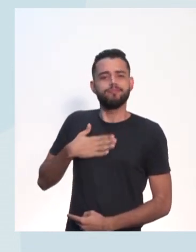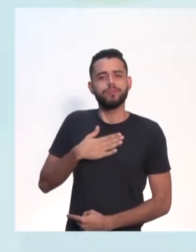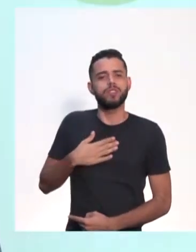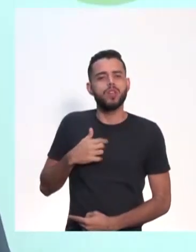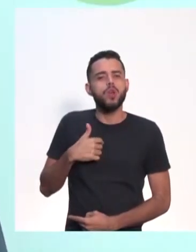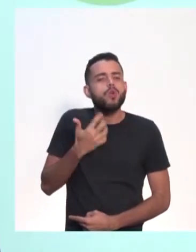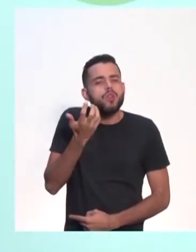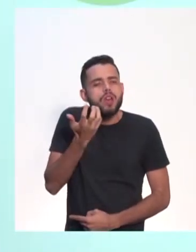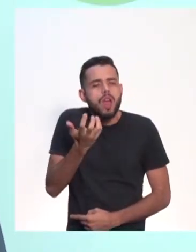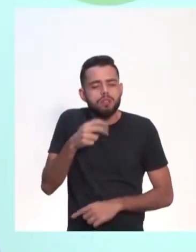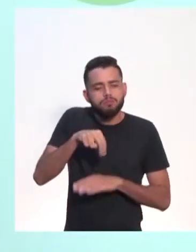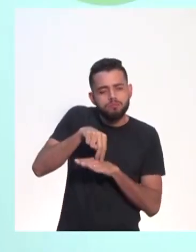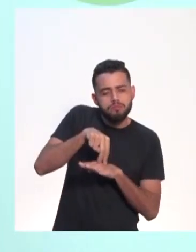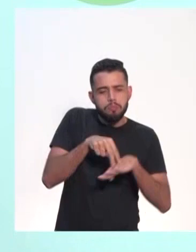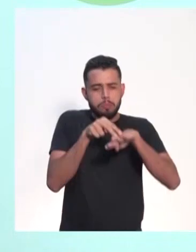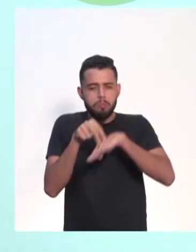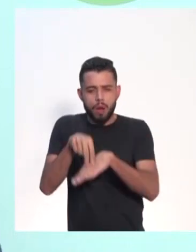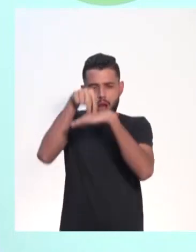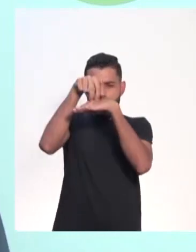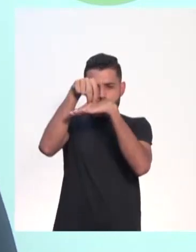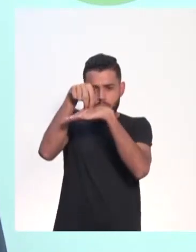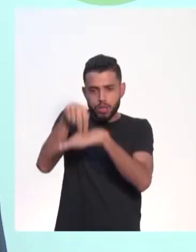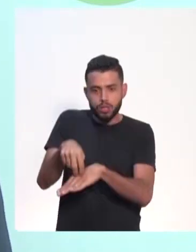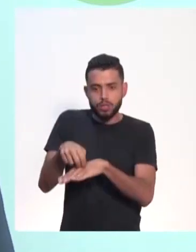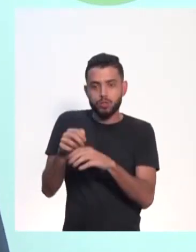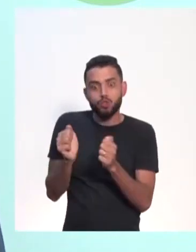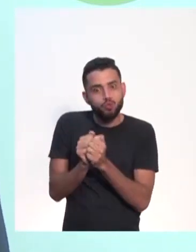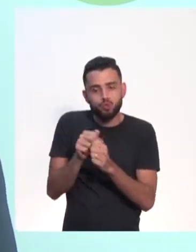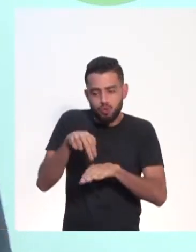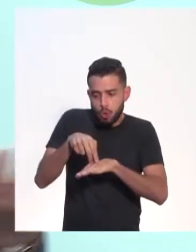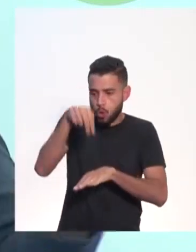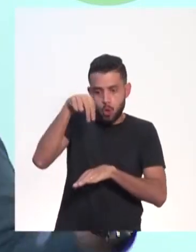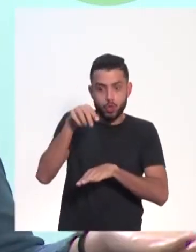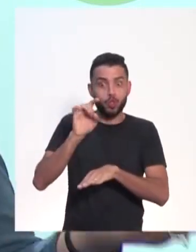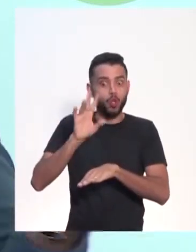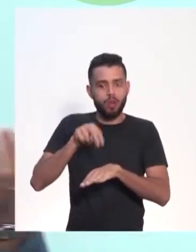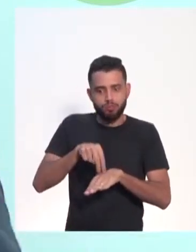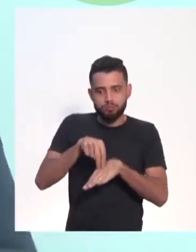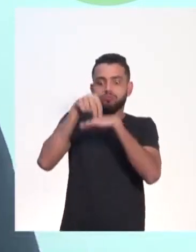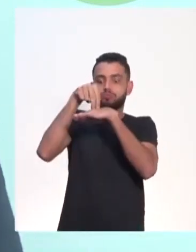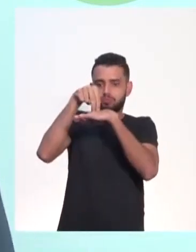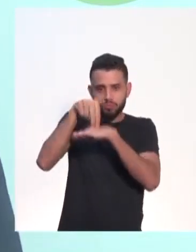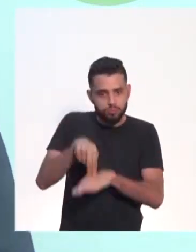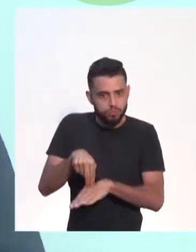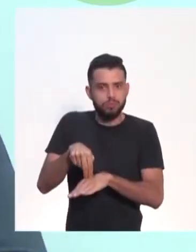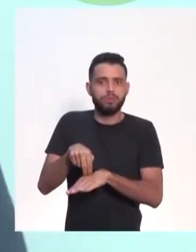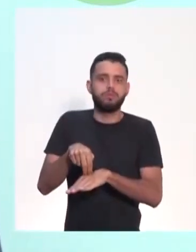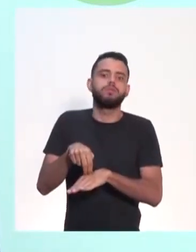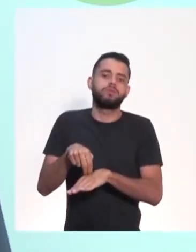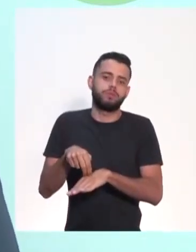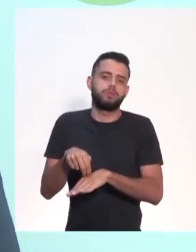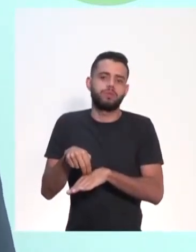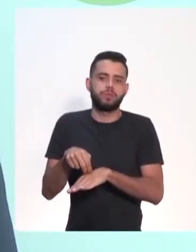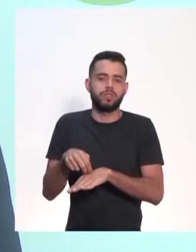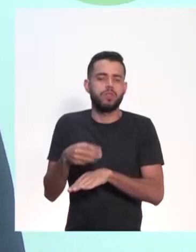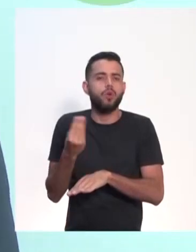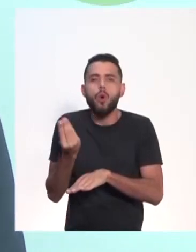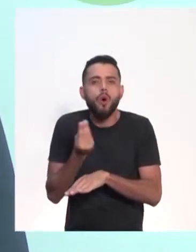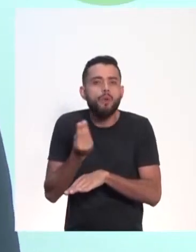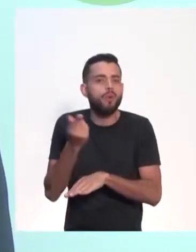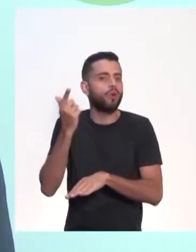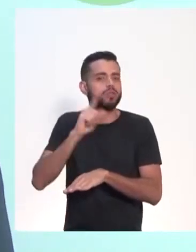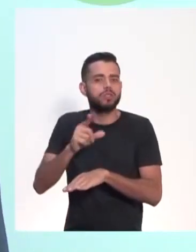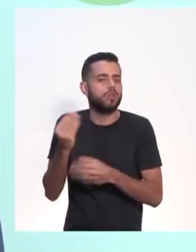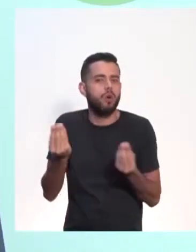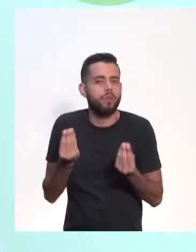de skate em que eu consiga saltar e o skate venha junto comigo e eu caia, obviamente, né, de preferência, em cima do skate. Para